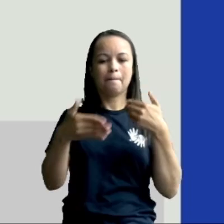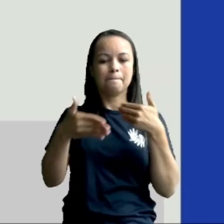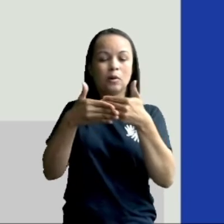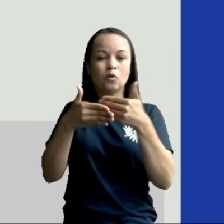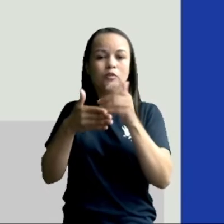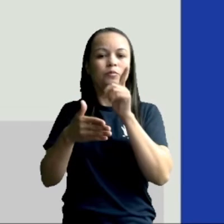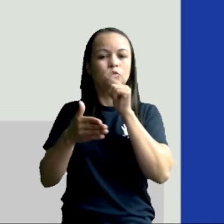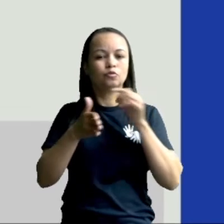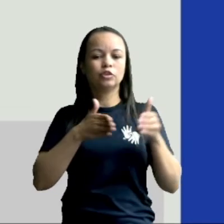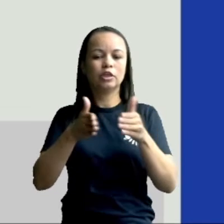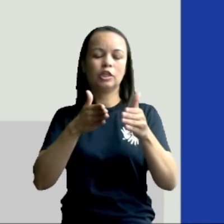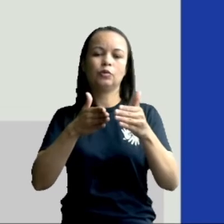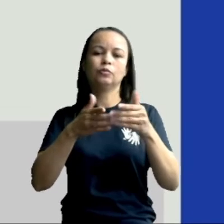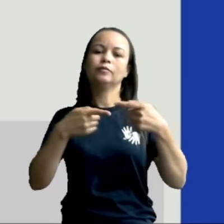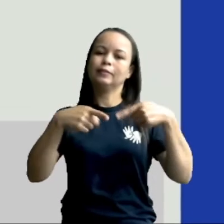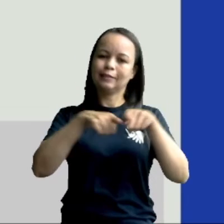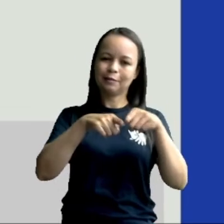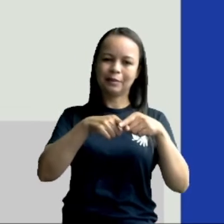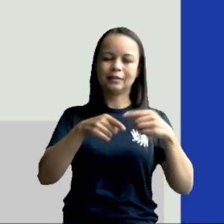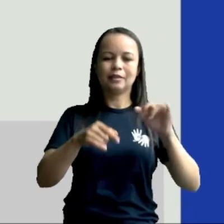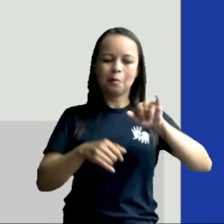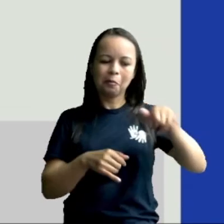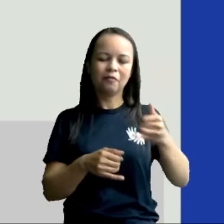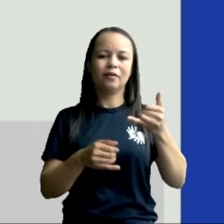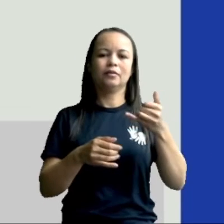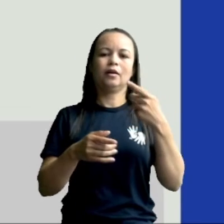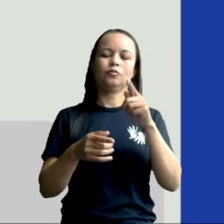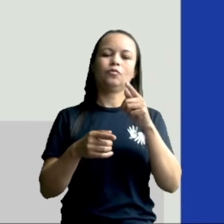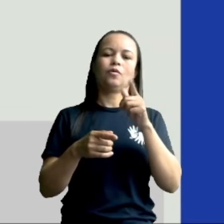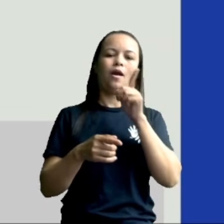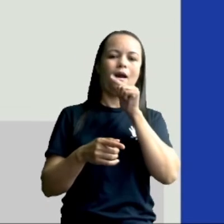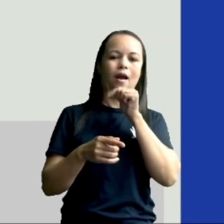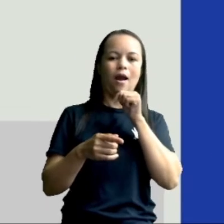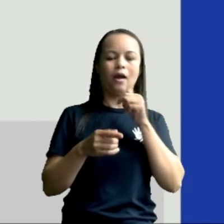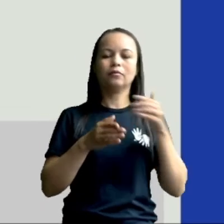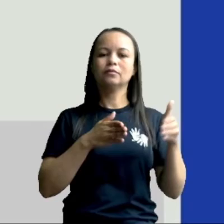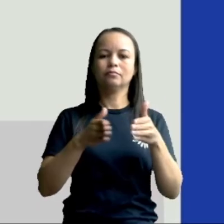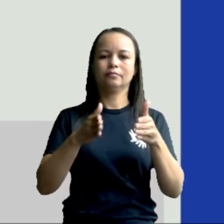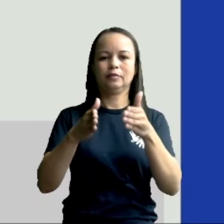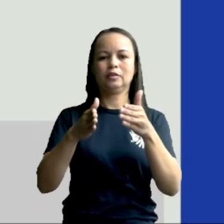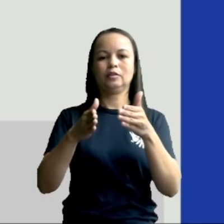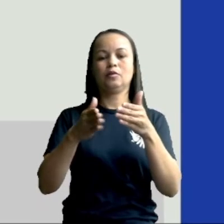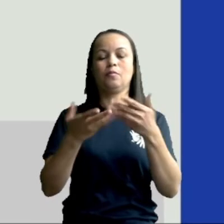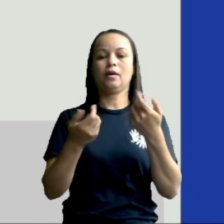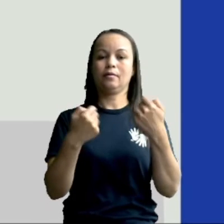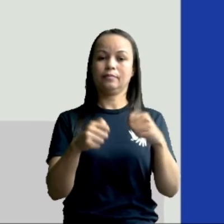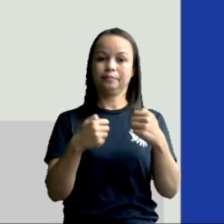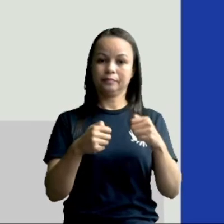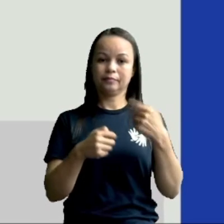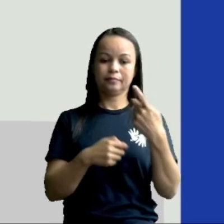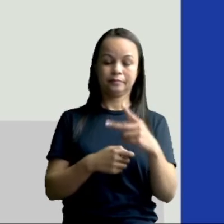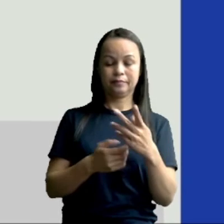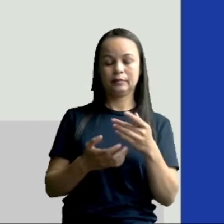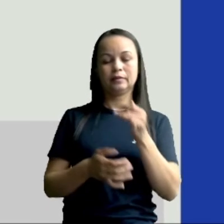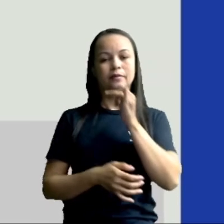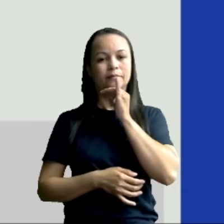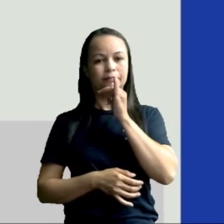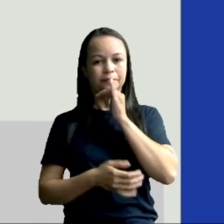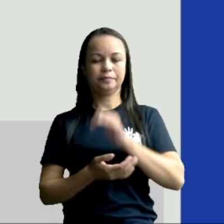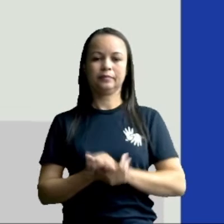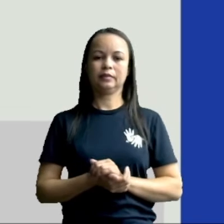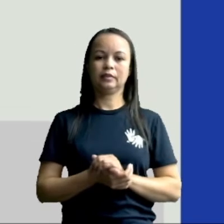está sendo aproveitado um recurso natural, como a água dos rios, para atender a uma necessidade, como, por